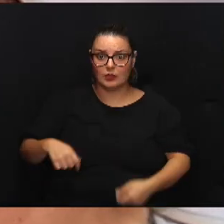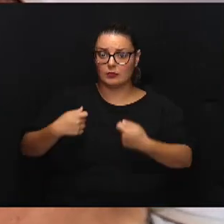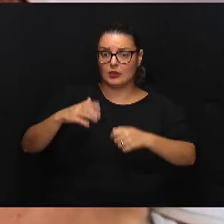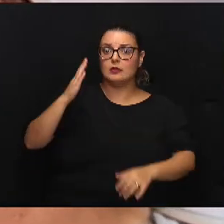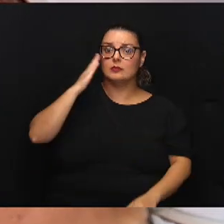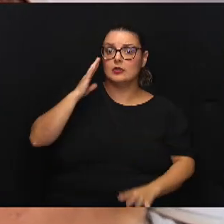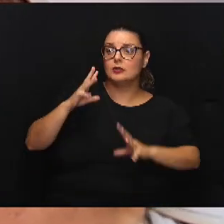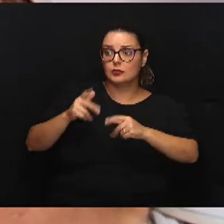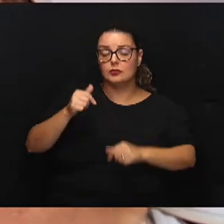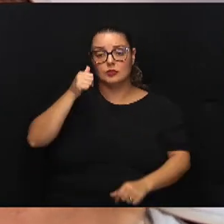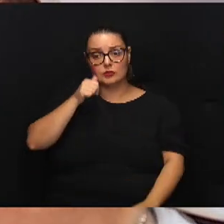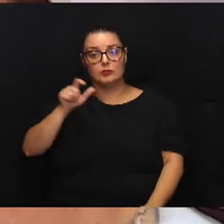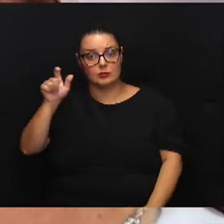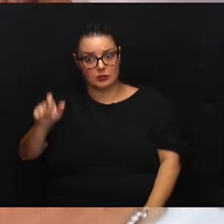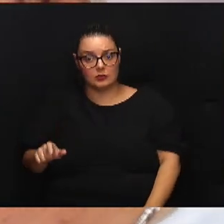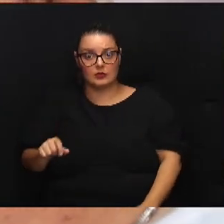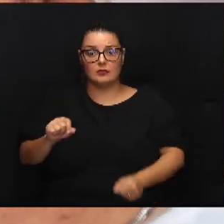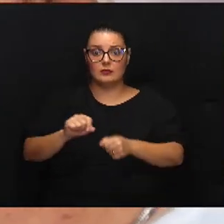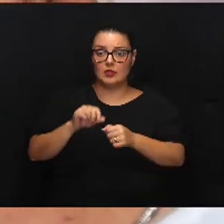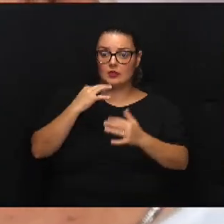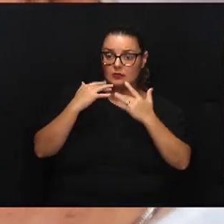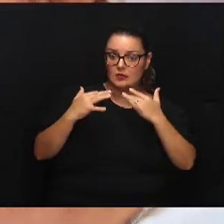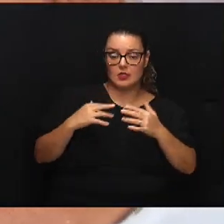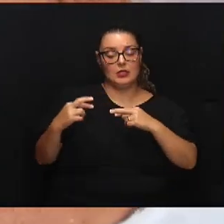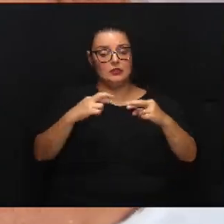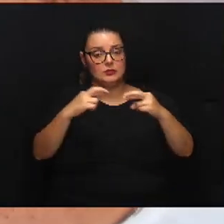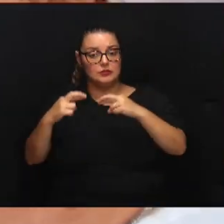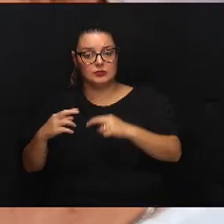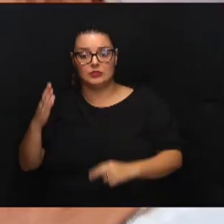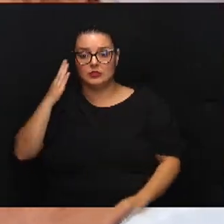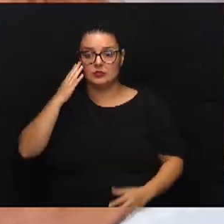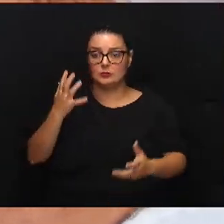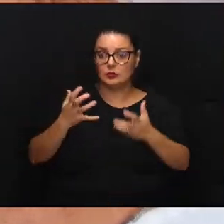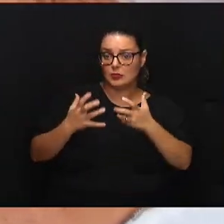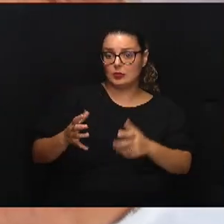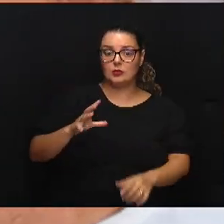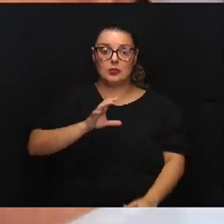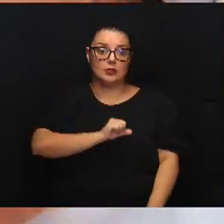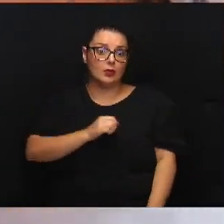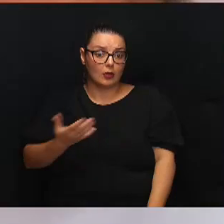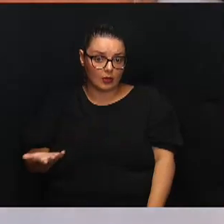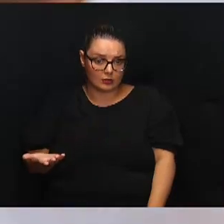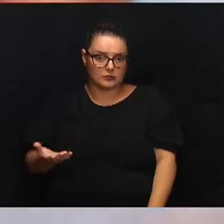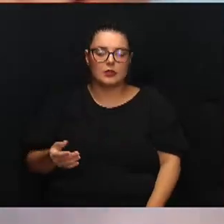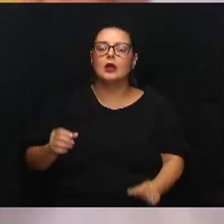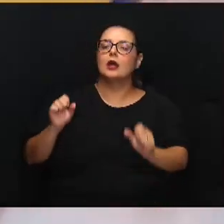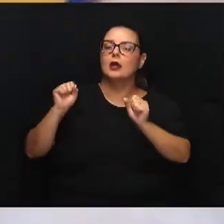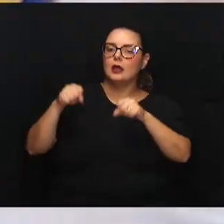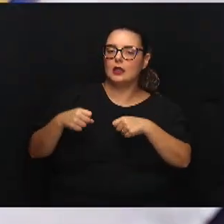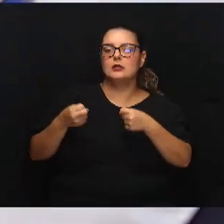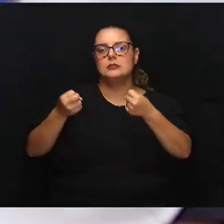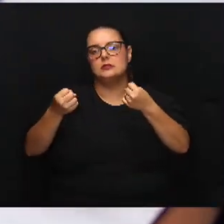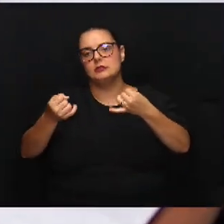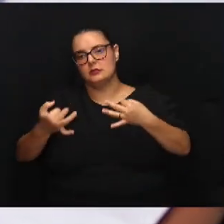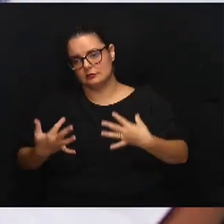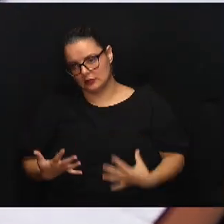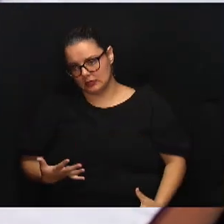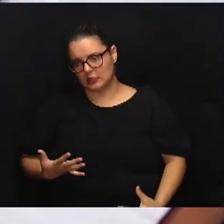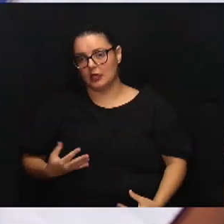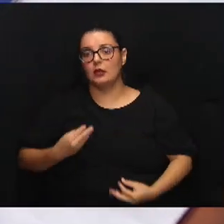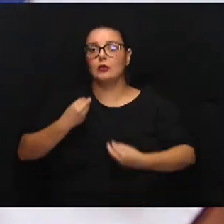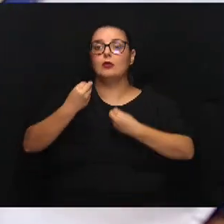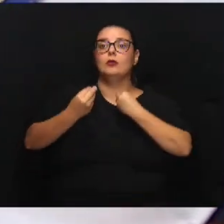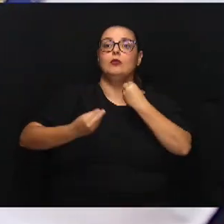sobre ela, fazer a coloração, fazer as análises, entender o que ela quer, o que ela gosta, e aí sim explicar para ela